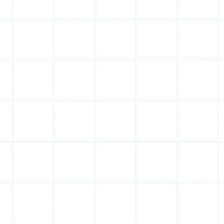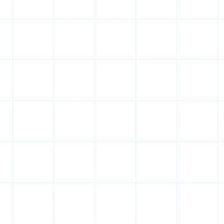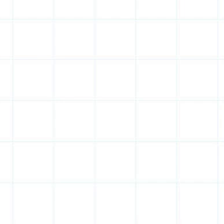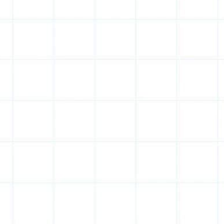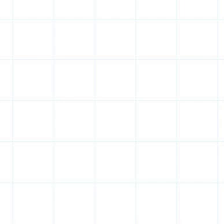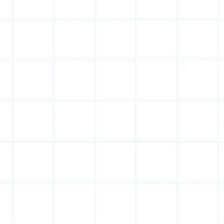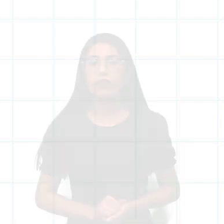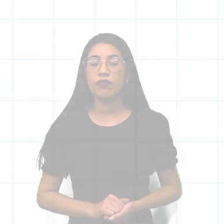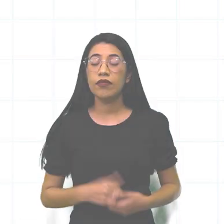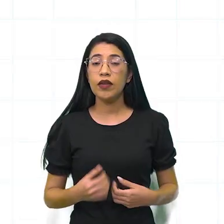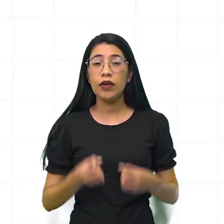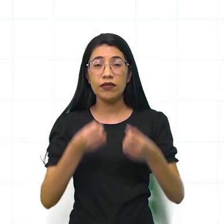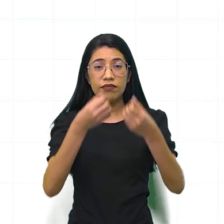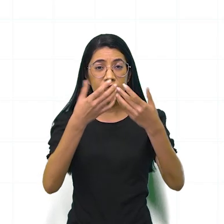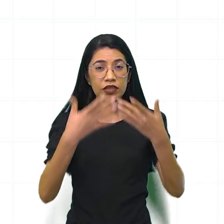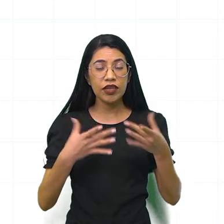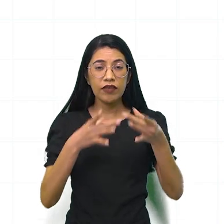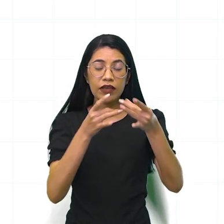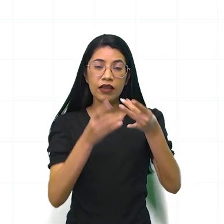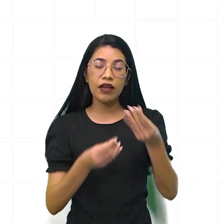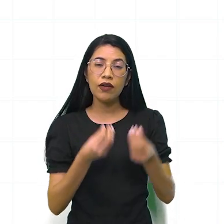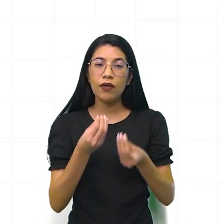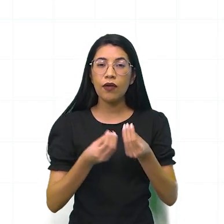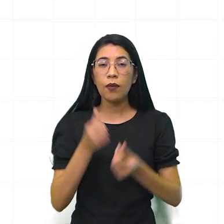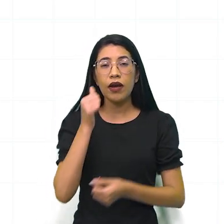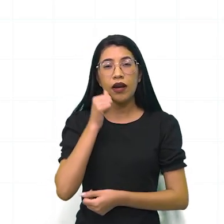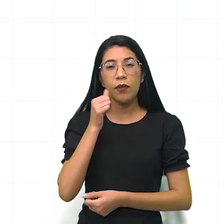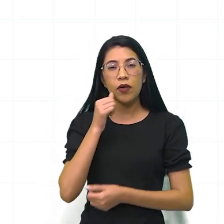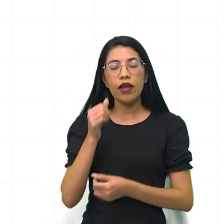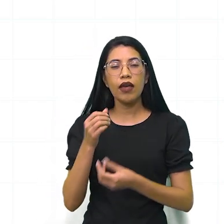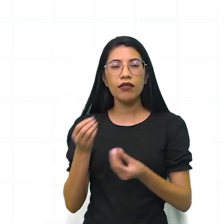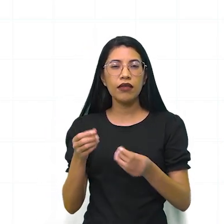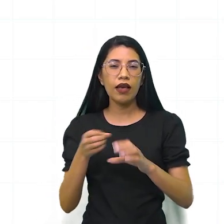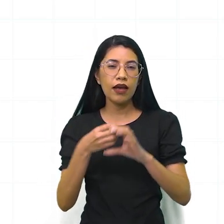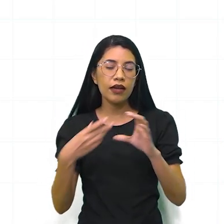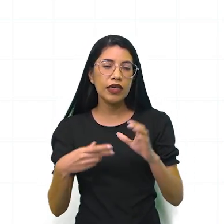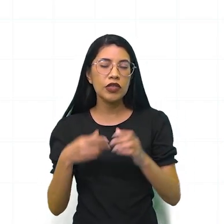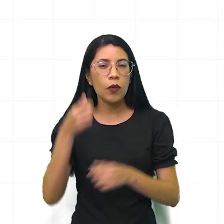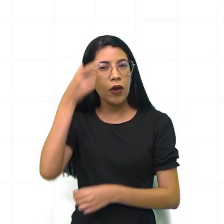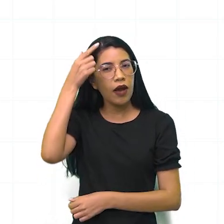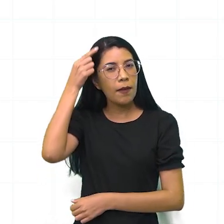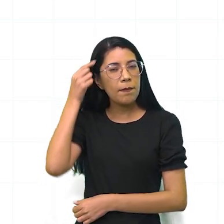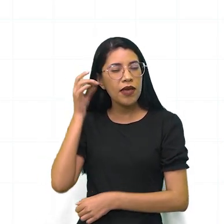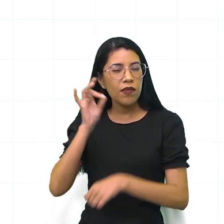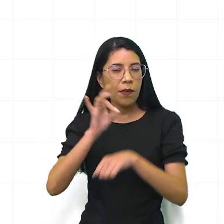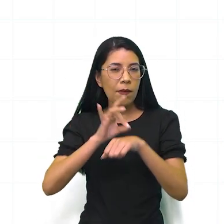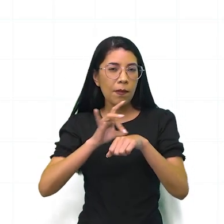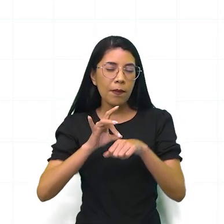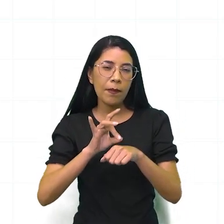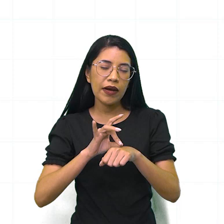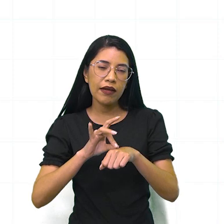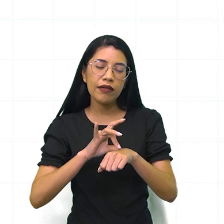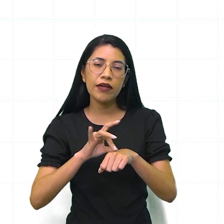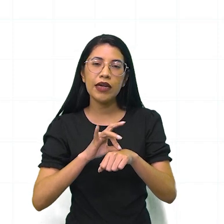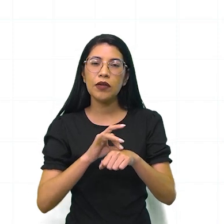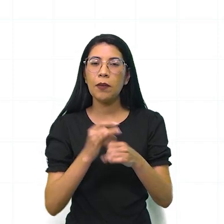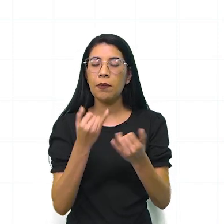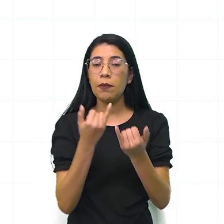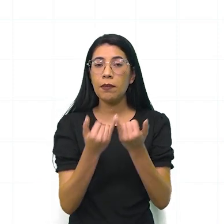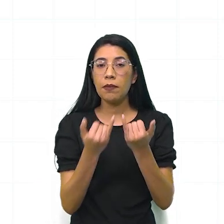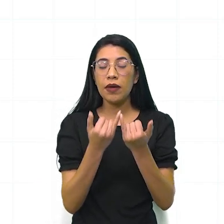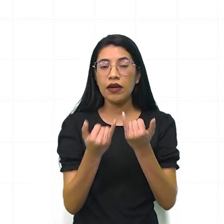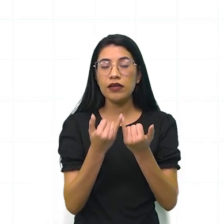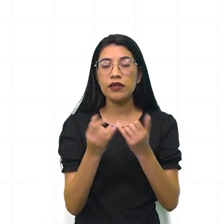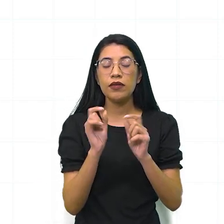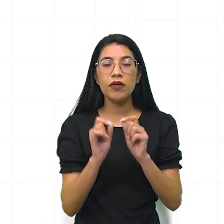que era o cabelo dela? Ela bem negro, ao ponto... Aí ele fala assim, um negro assim, de asa da